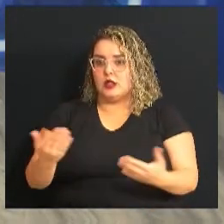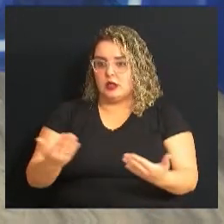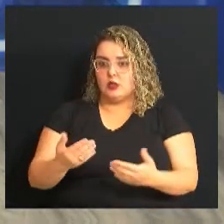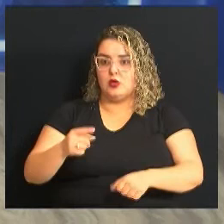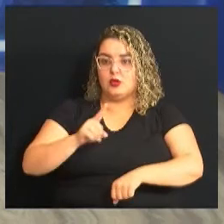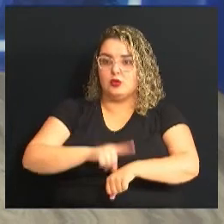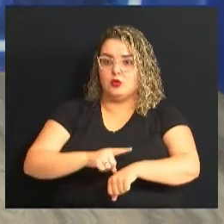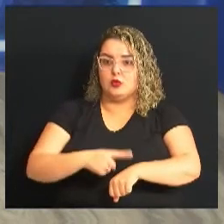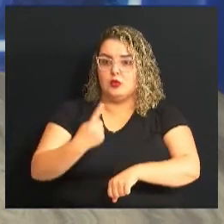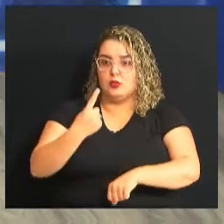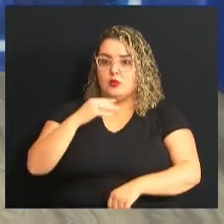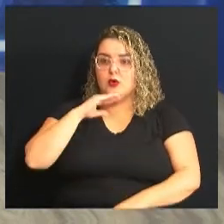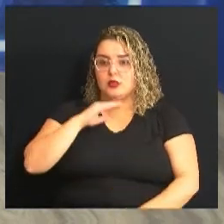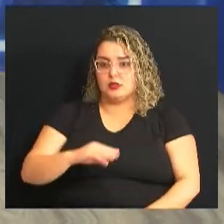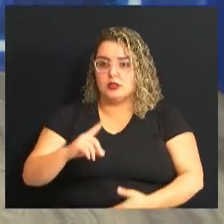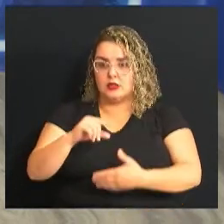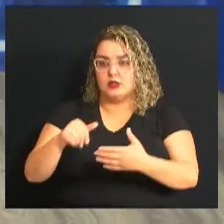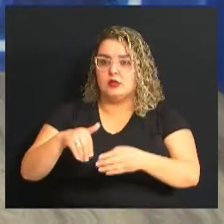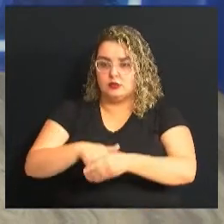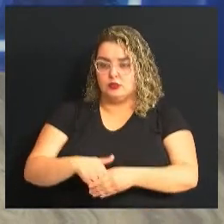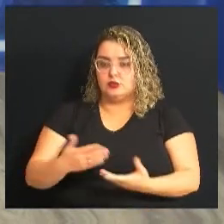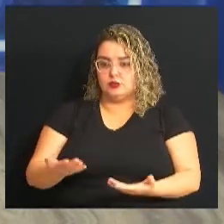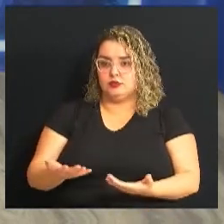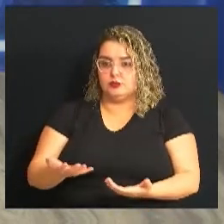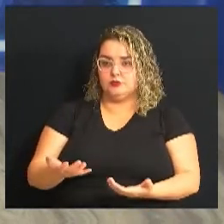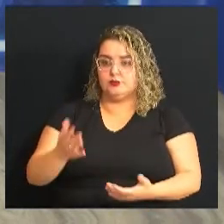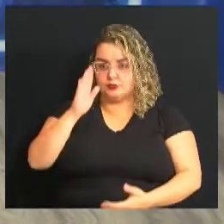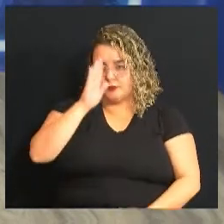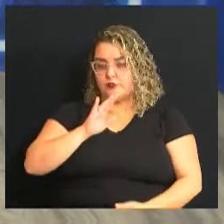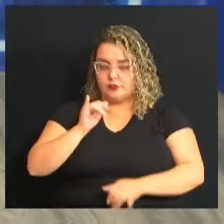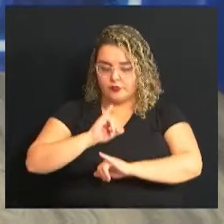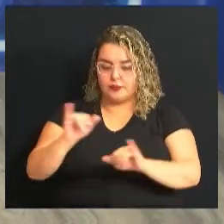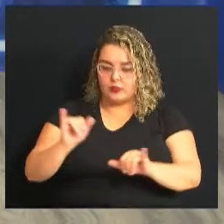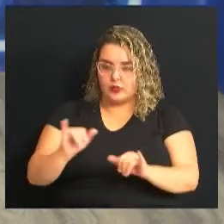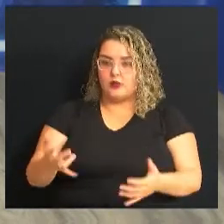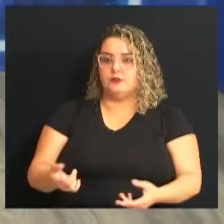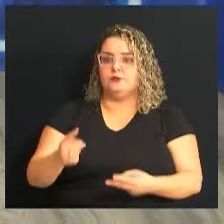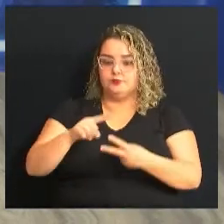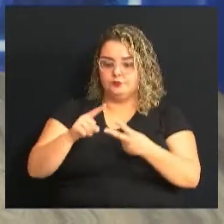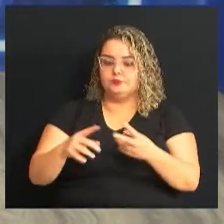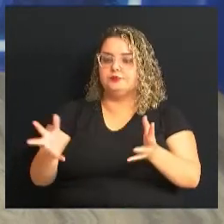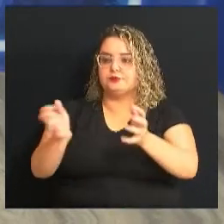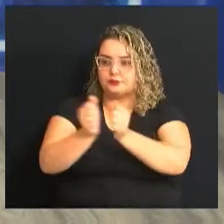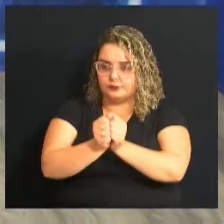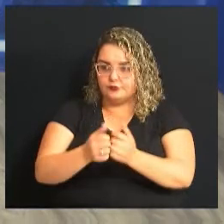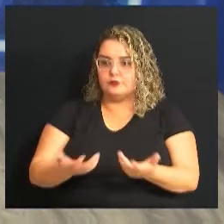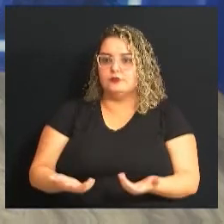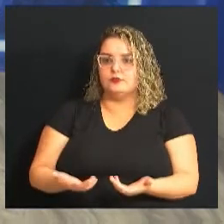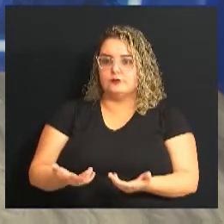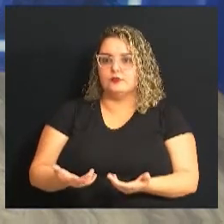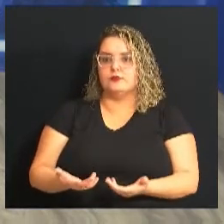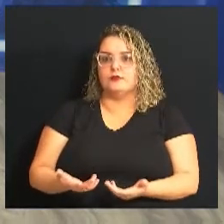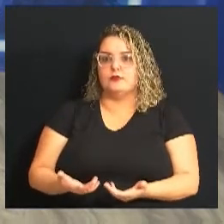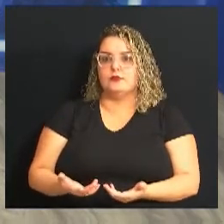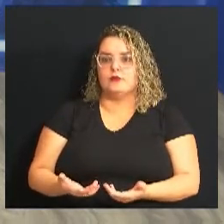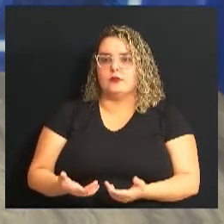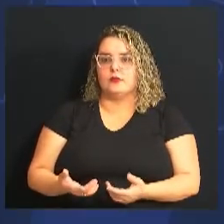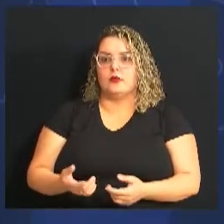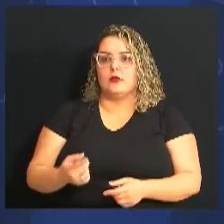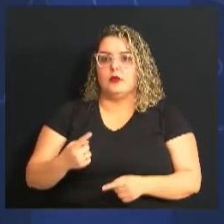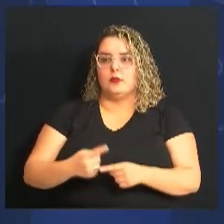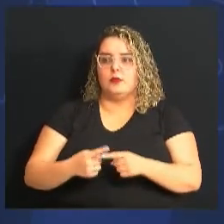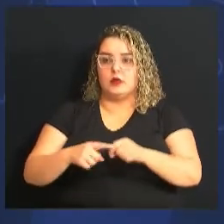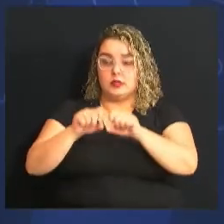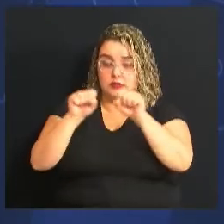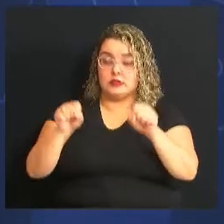tem horário eleitoral gratuito, eu queria tocar em 2 assuntos, mas eu vou juntar eles por conta desse sistema híbrido que